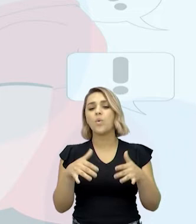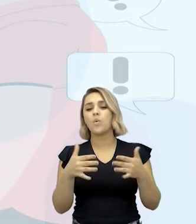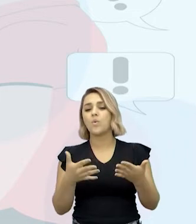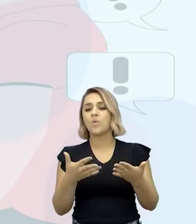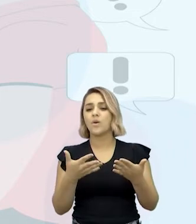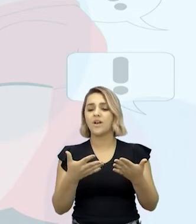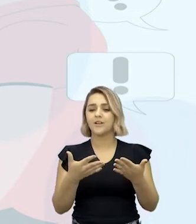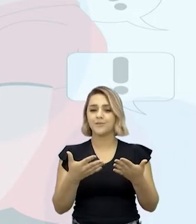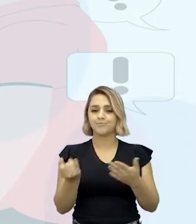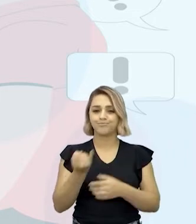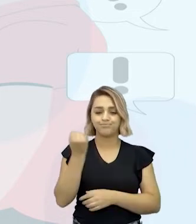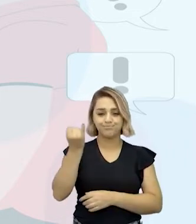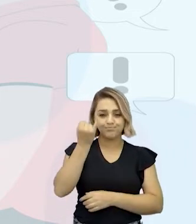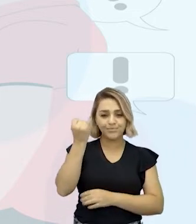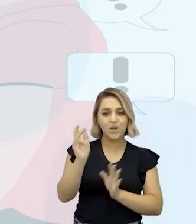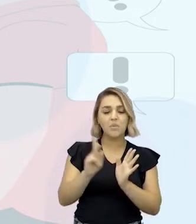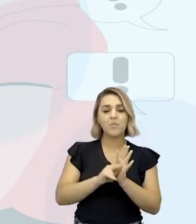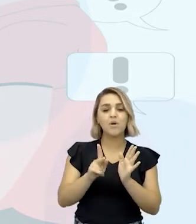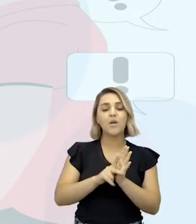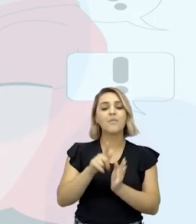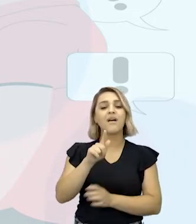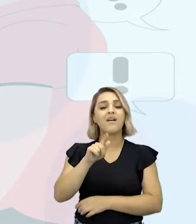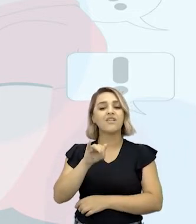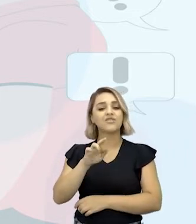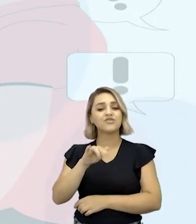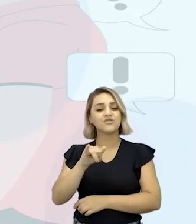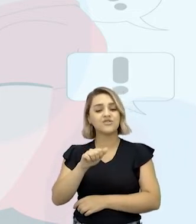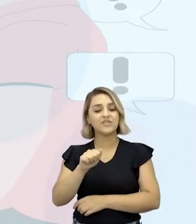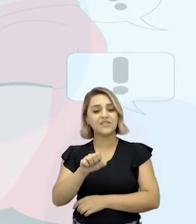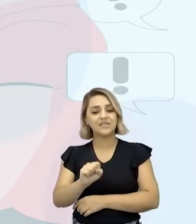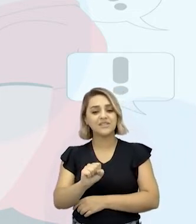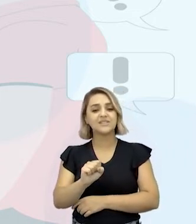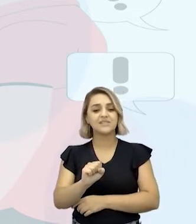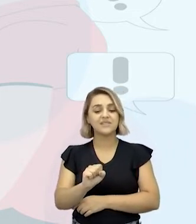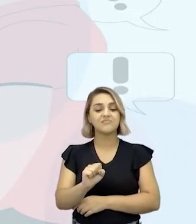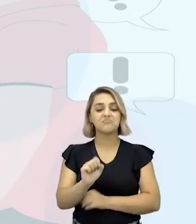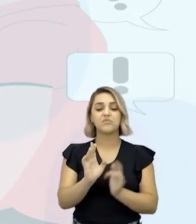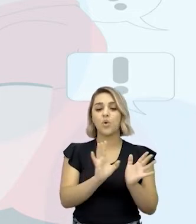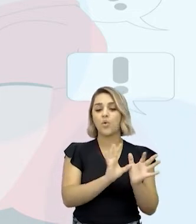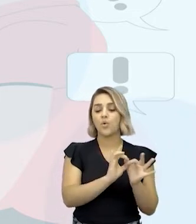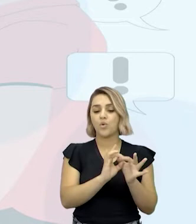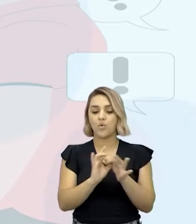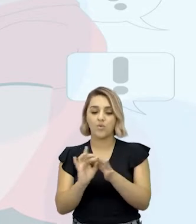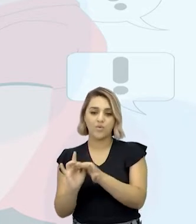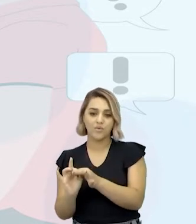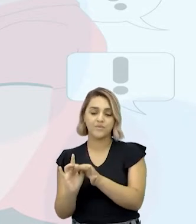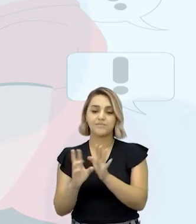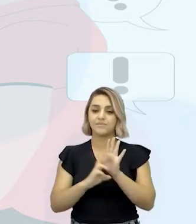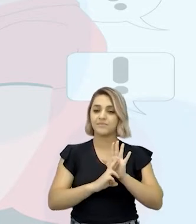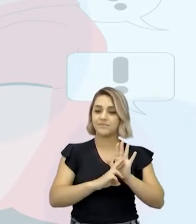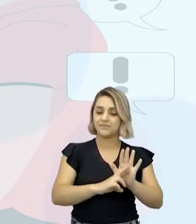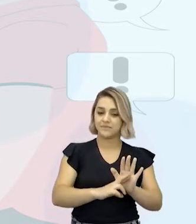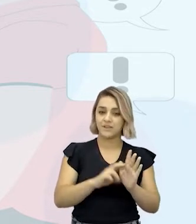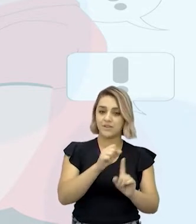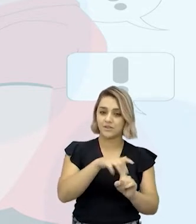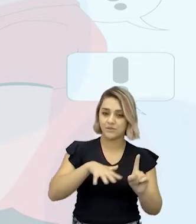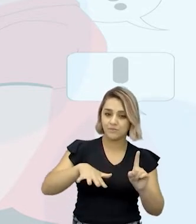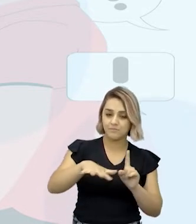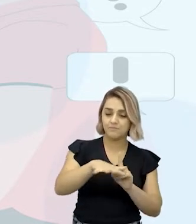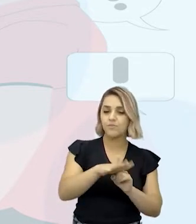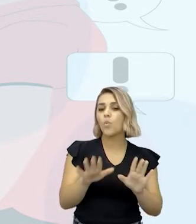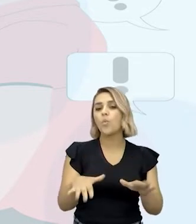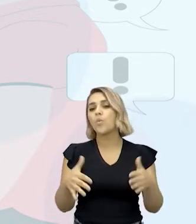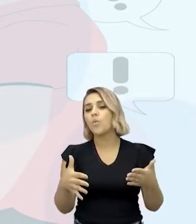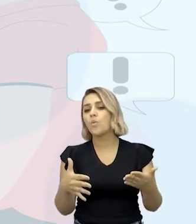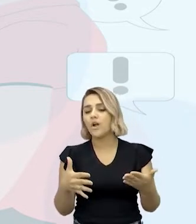neste contexto? Então, pensando na língua como uma das representações da sociedade, que espaço as